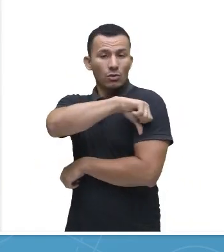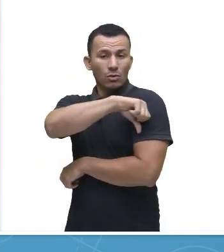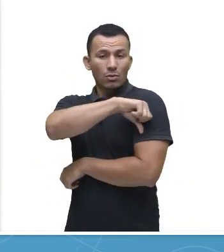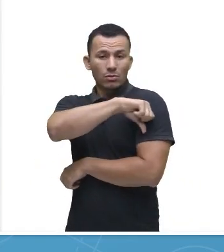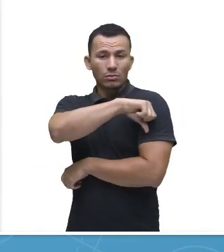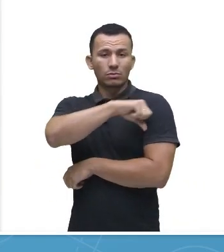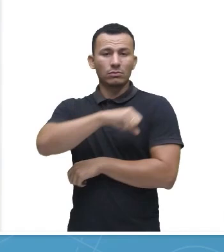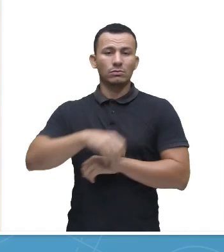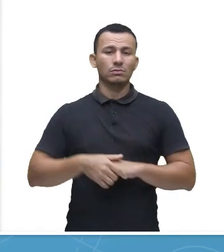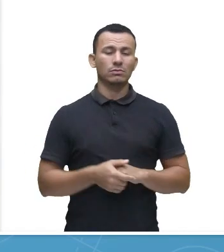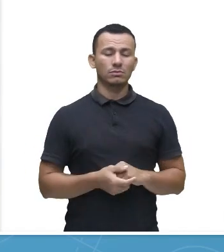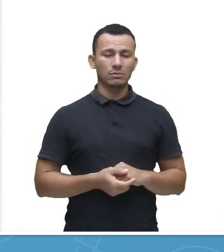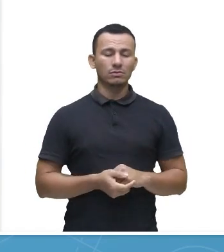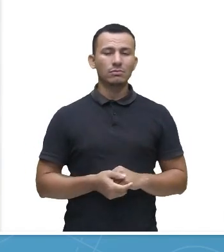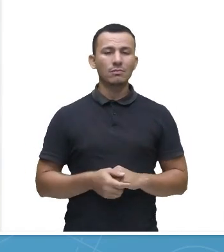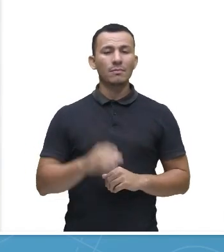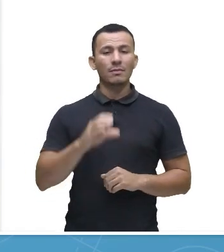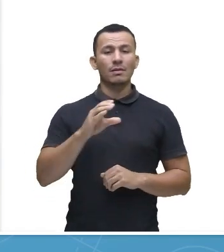Vitória.